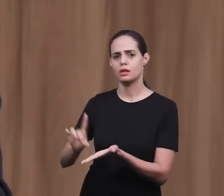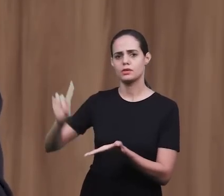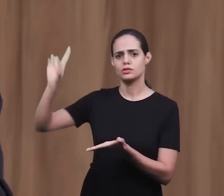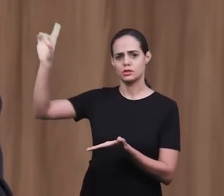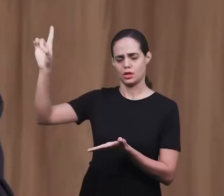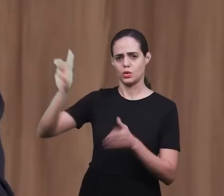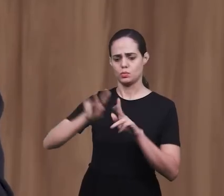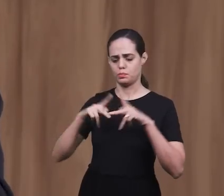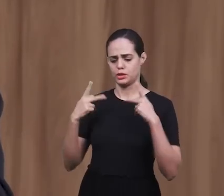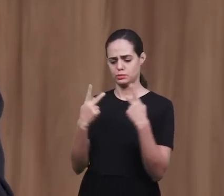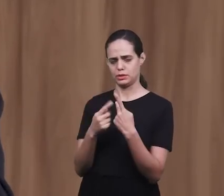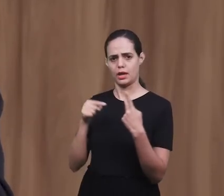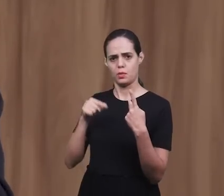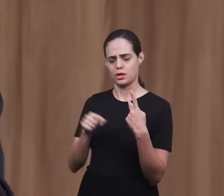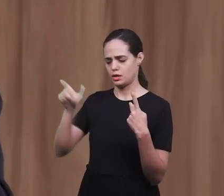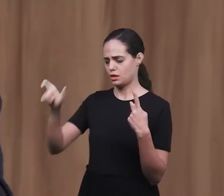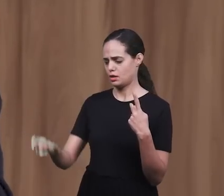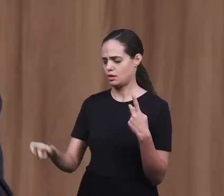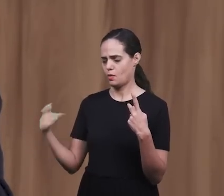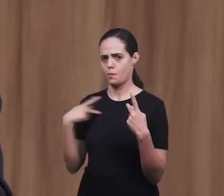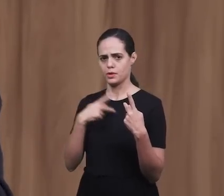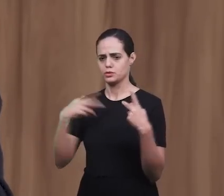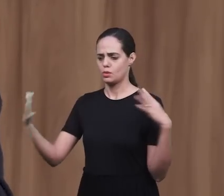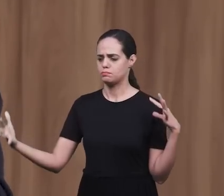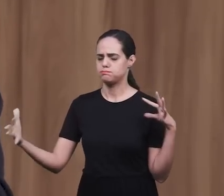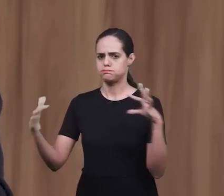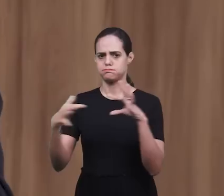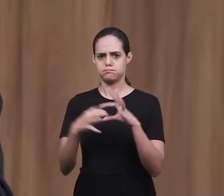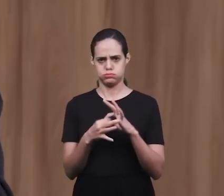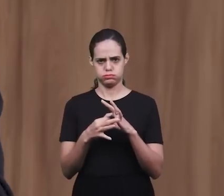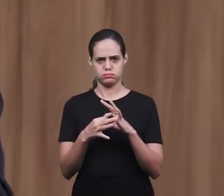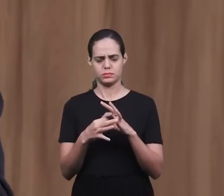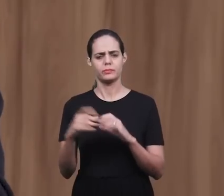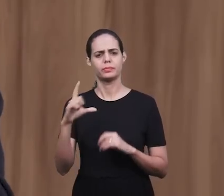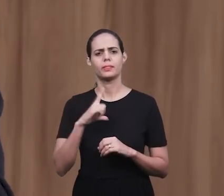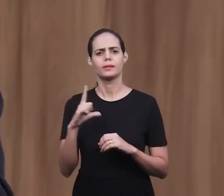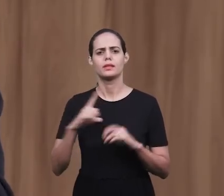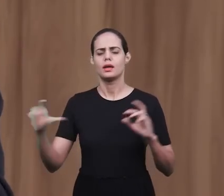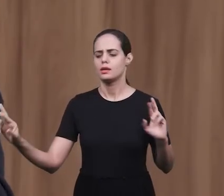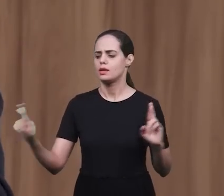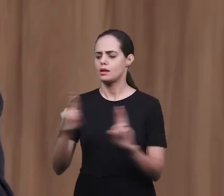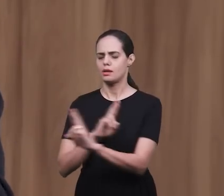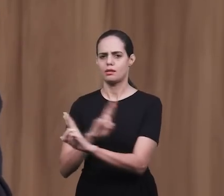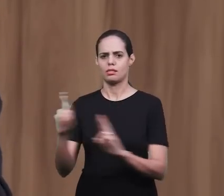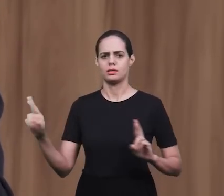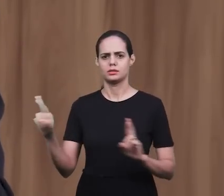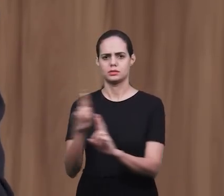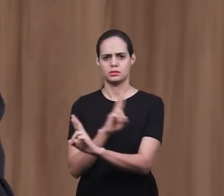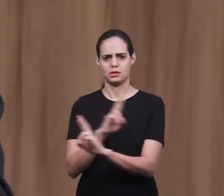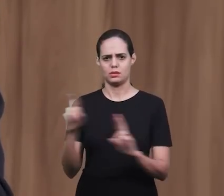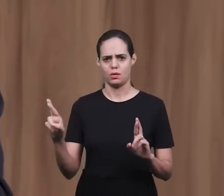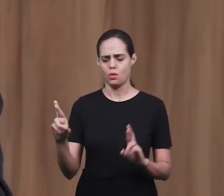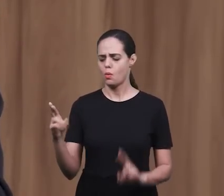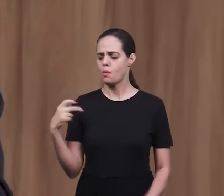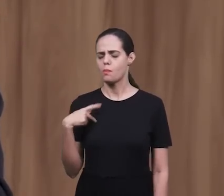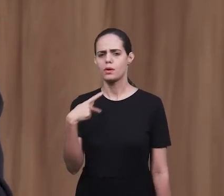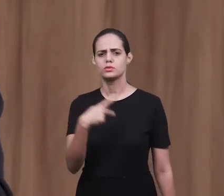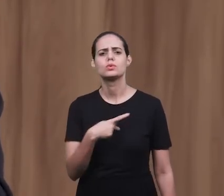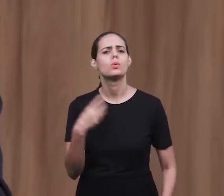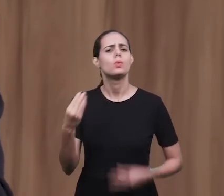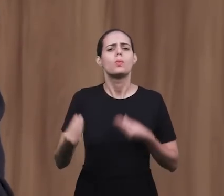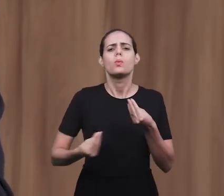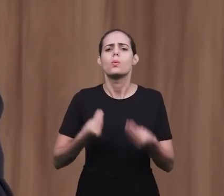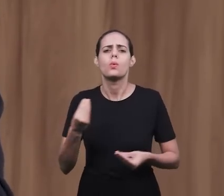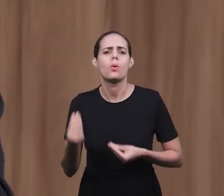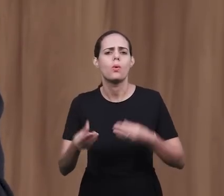o presbitério. Então, está relacionado, portanto, a vida do pastor, como é a ética na vida do pastor,